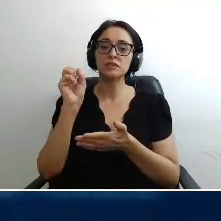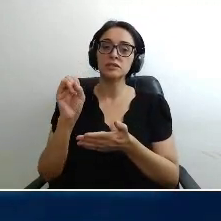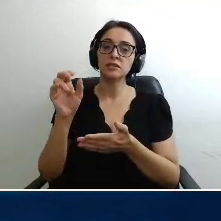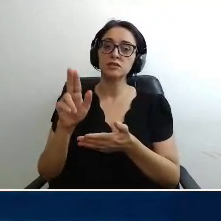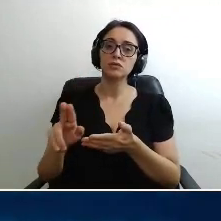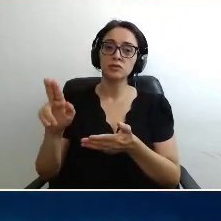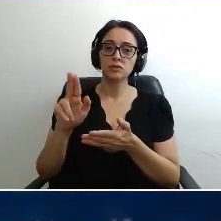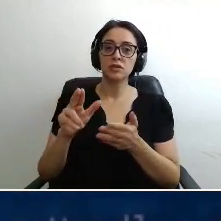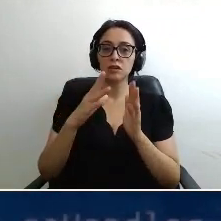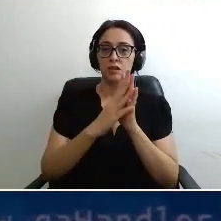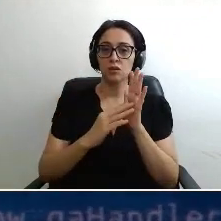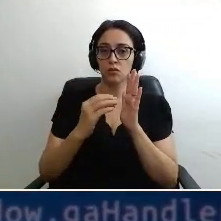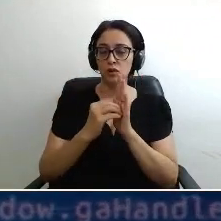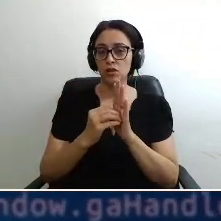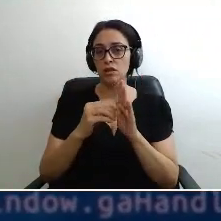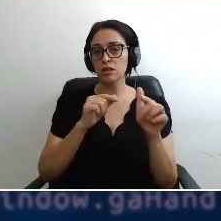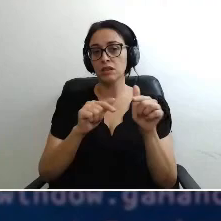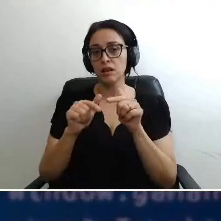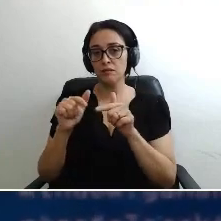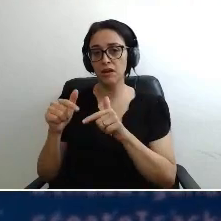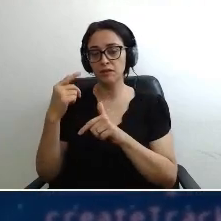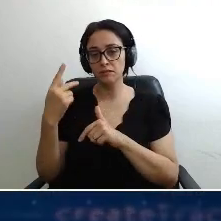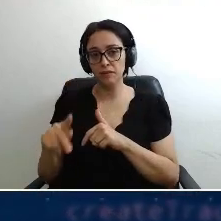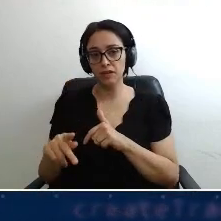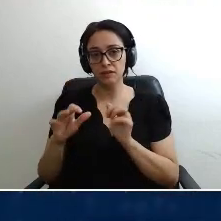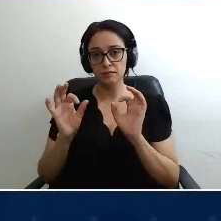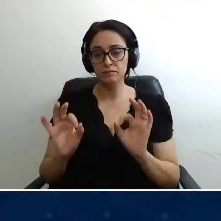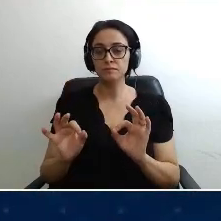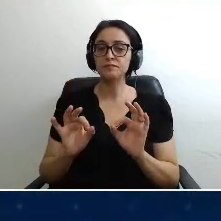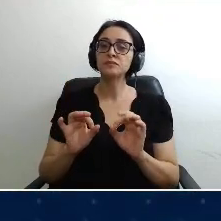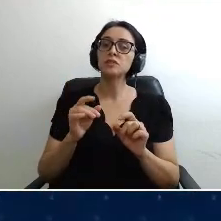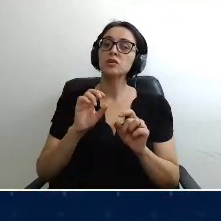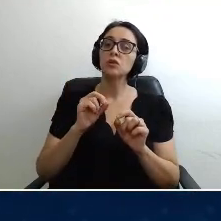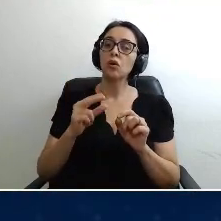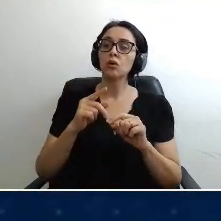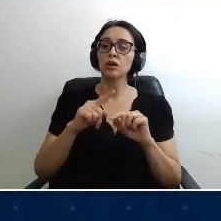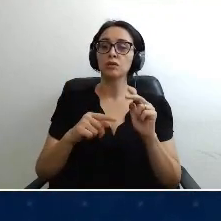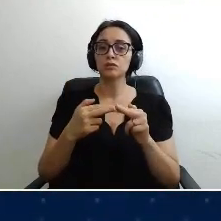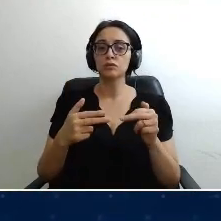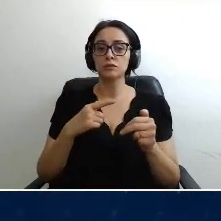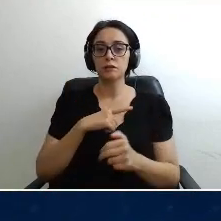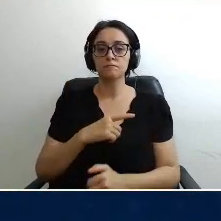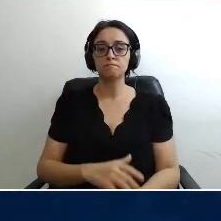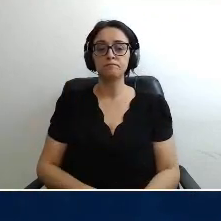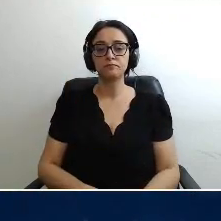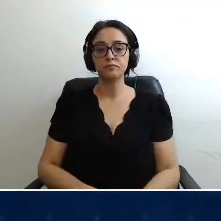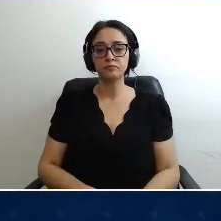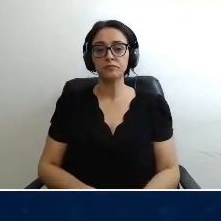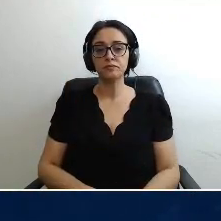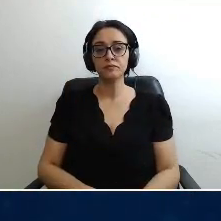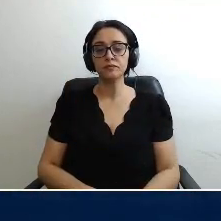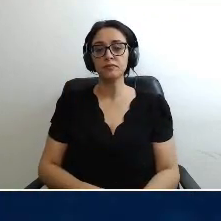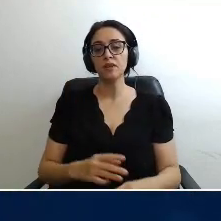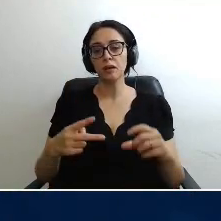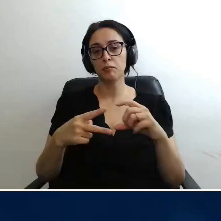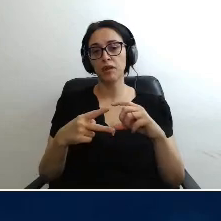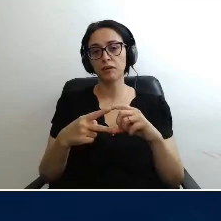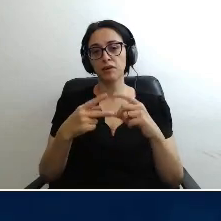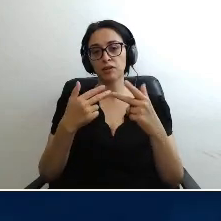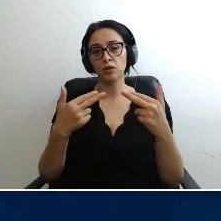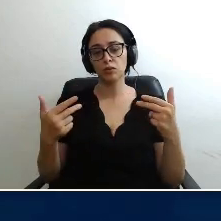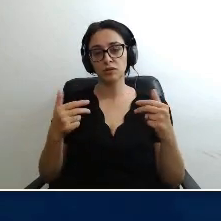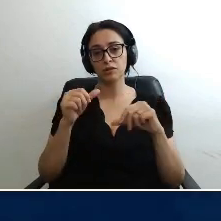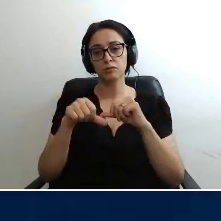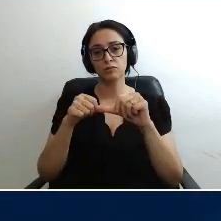ver se ela trabalha bem com garbage collection, ou se tem esse tipo de recurso. Né? No PHP, a gente consegue deixar as coisas imutáveis